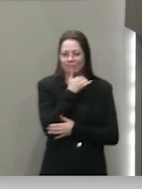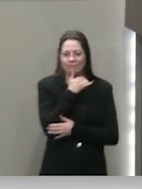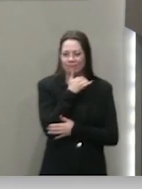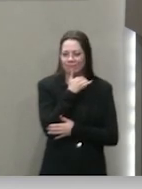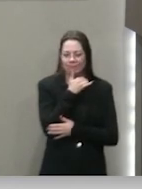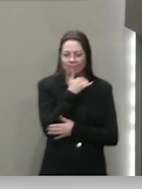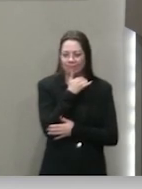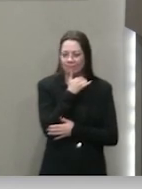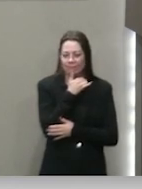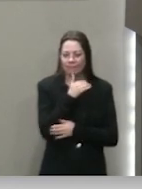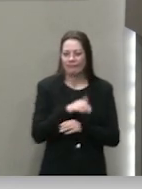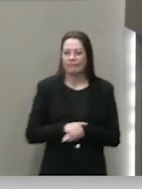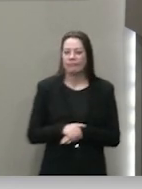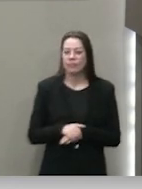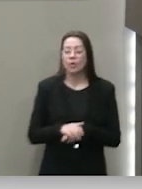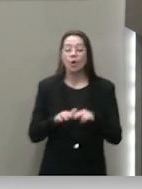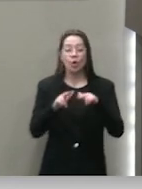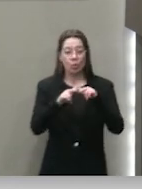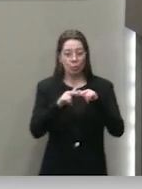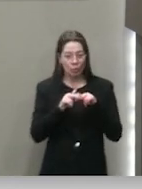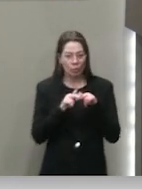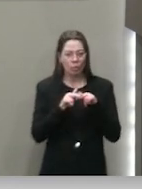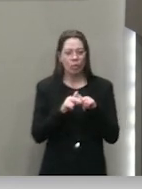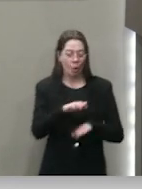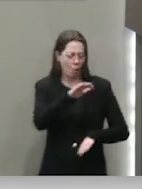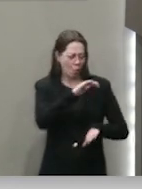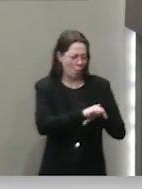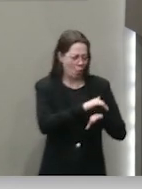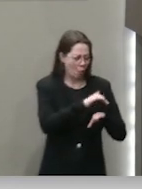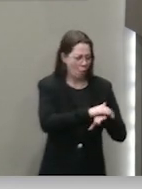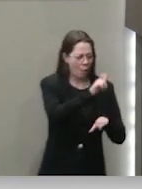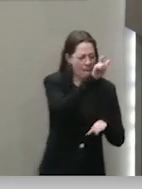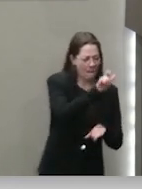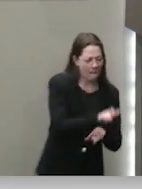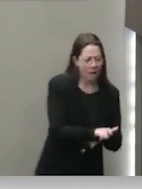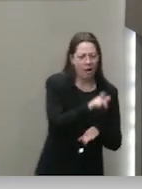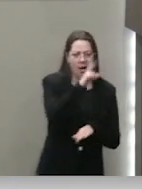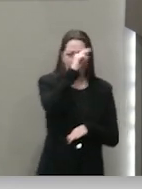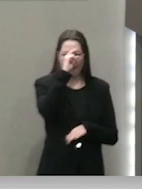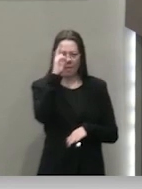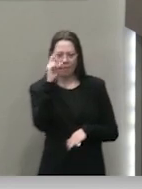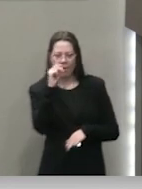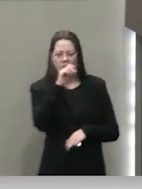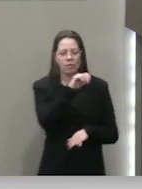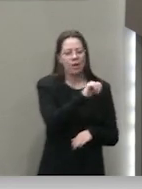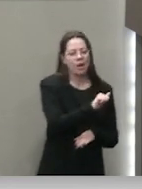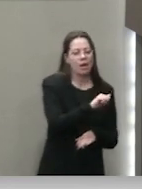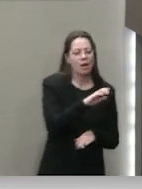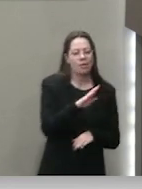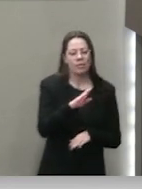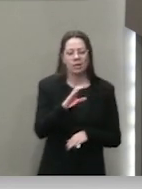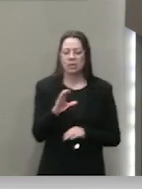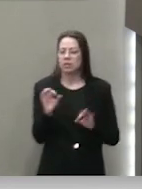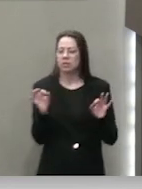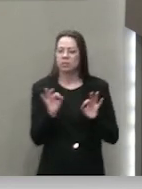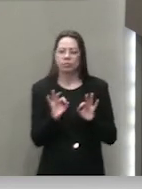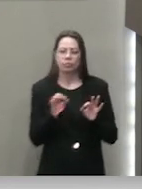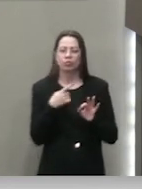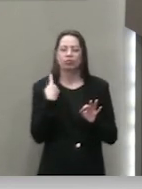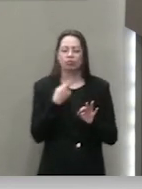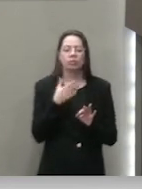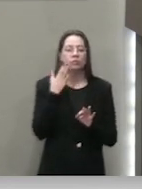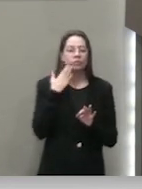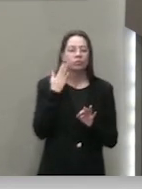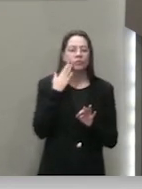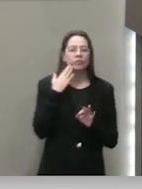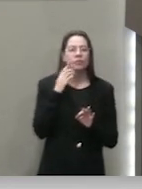mais. Para isso, e aqui não estou culpando, né, prefeito A, prefeito B, prefeito C, embora a gente saiba